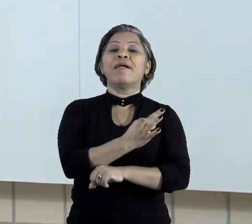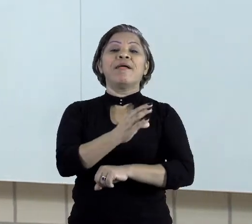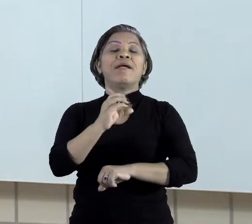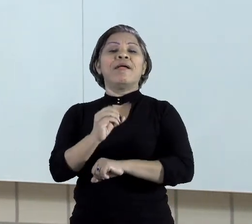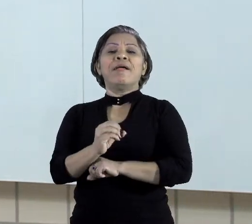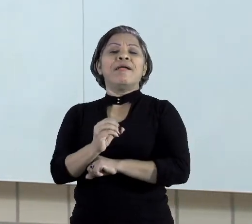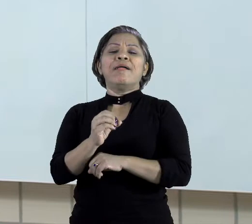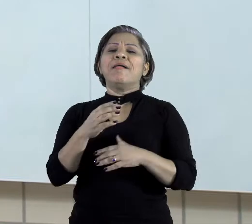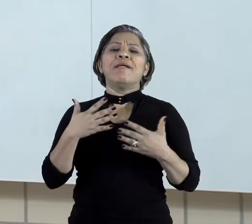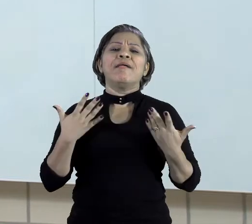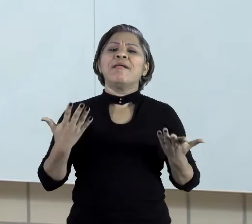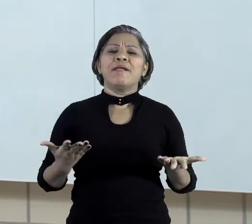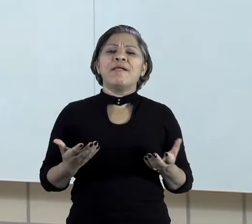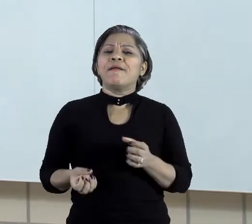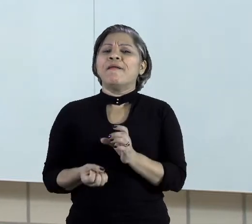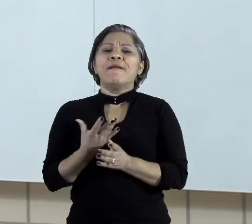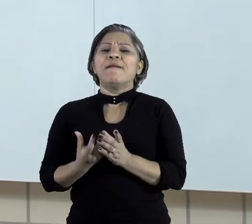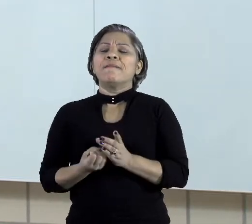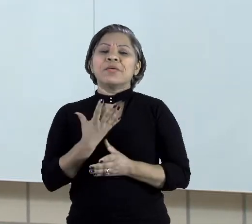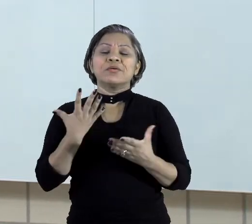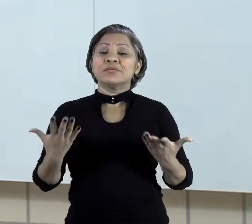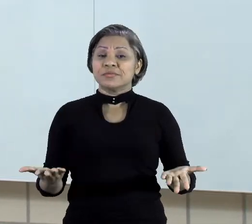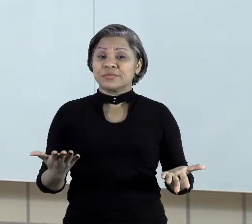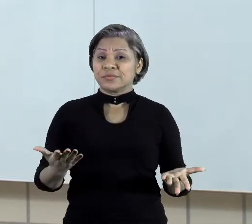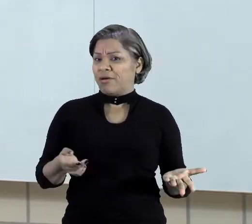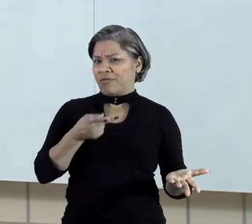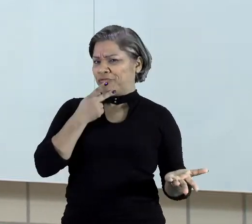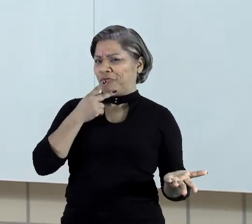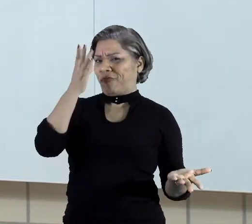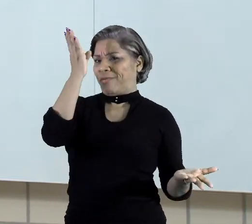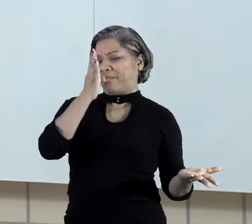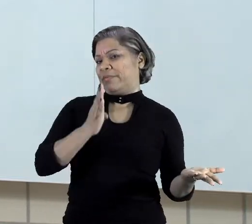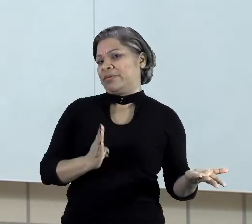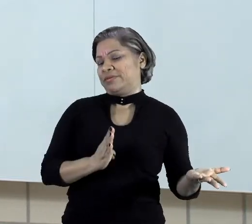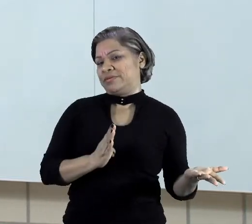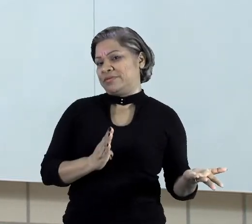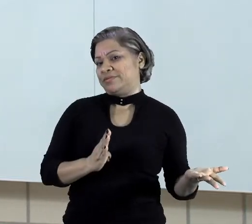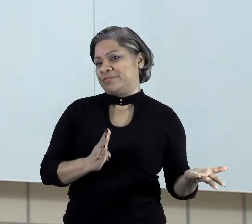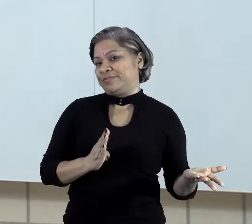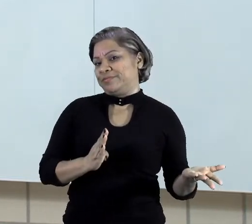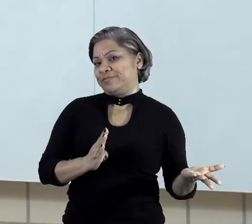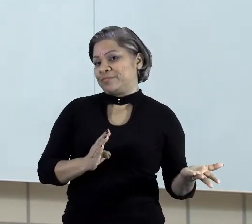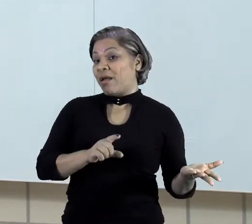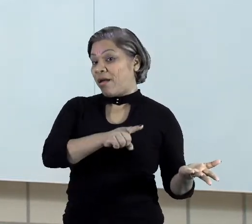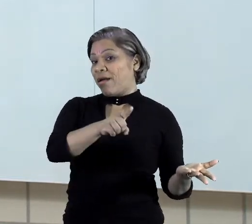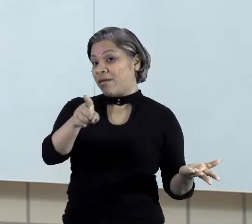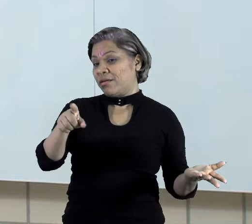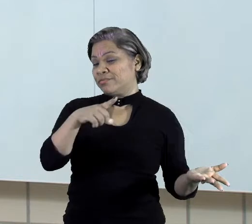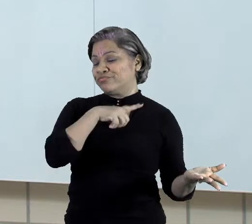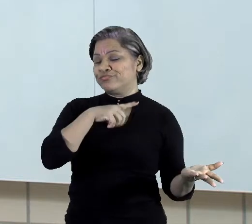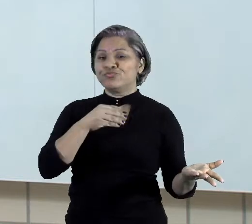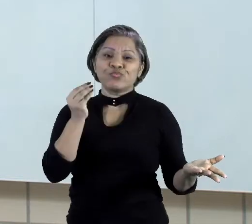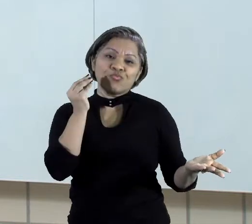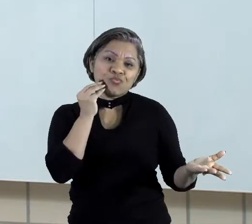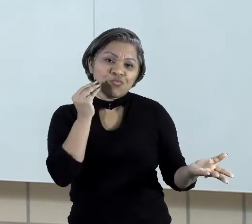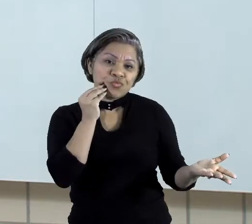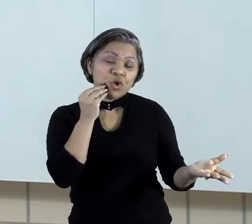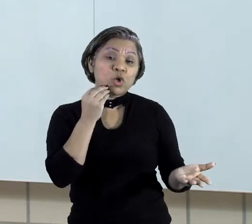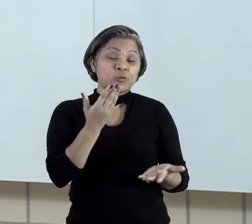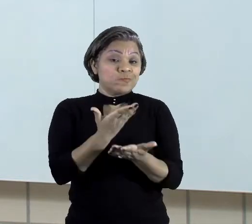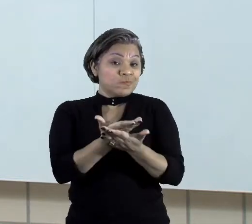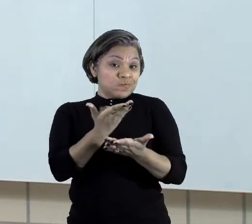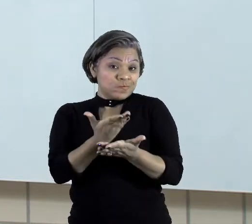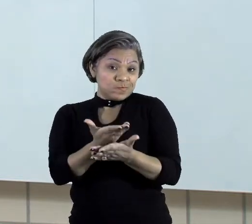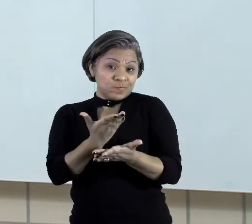Não vamos nem falar de Brasil, né? Que vocês vão ter a oportunidade no 7º ano de estudar tudo